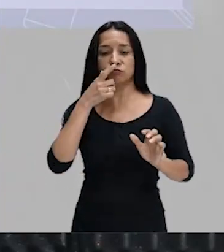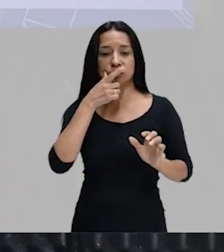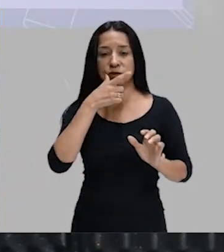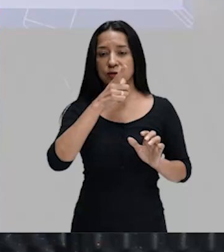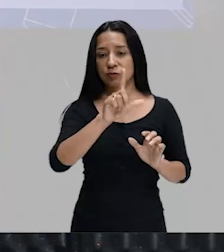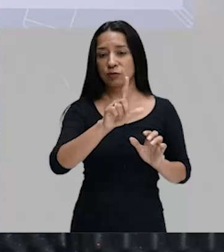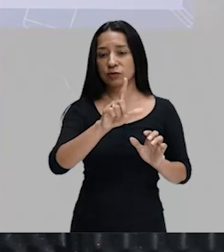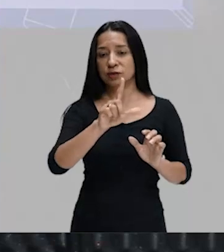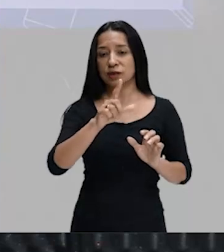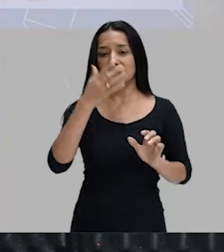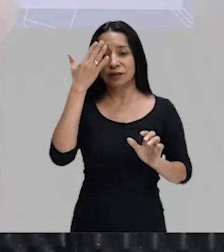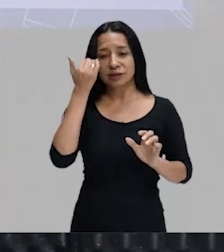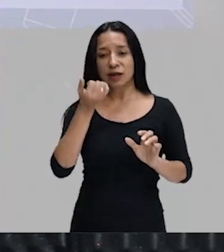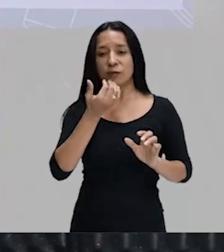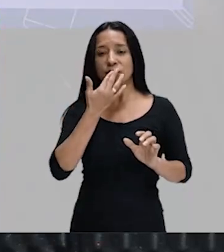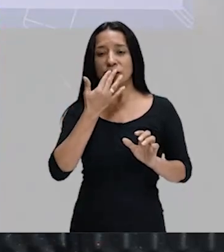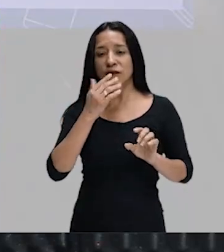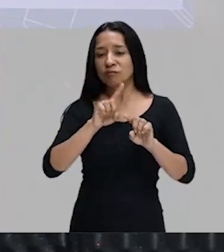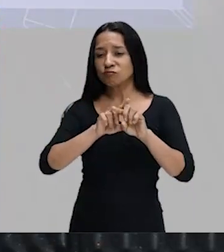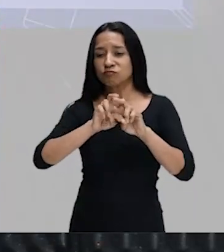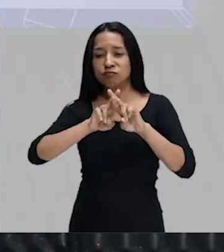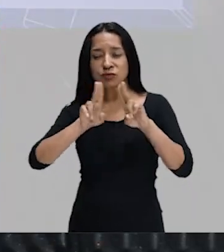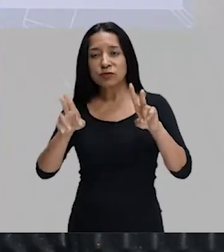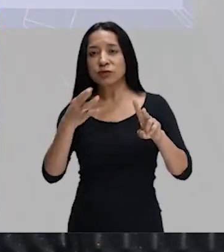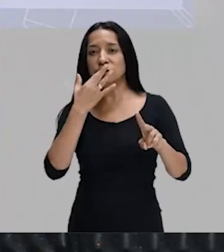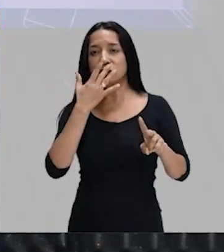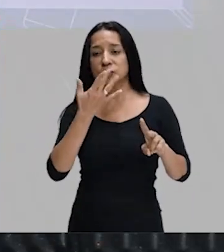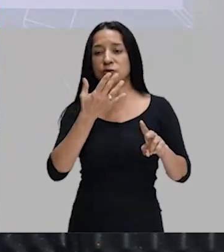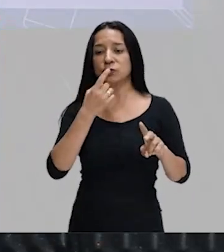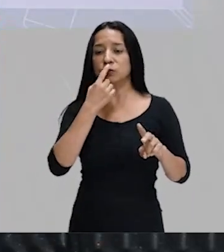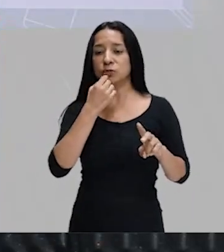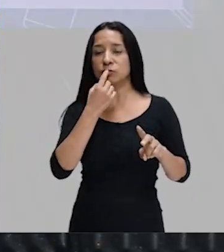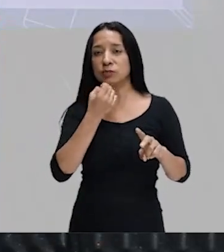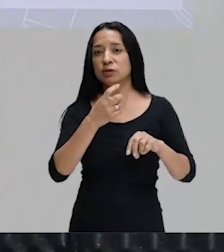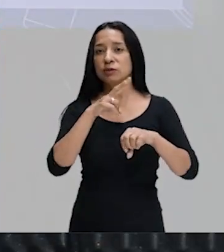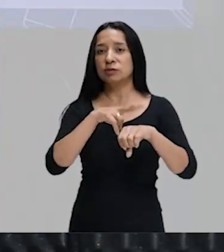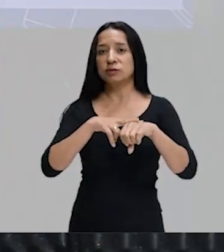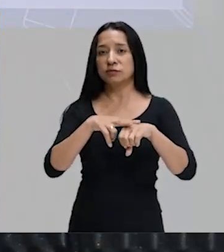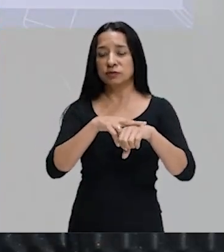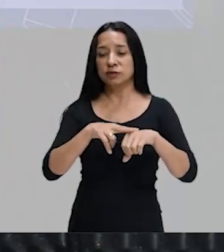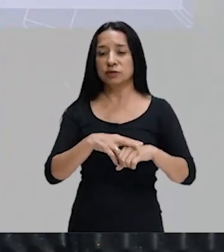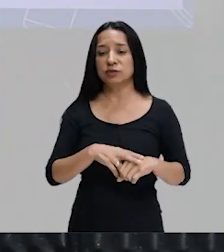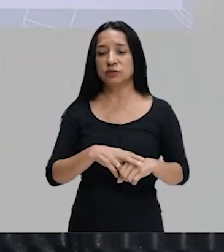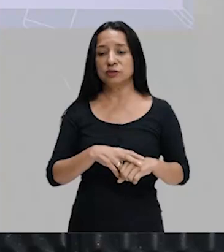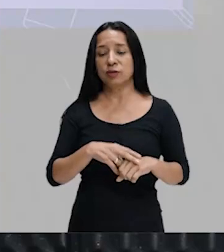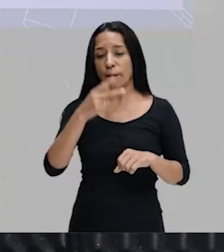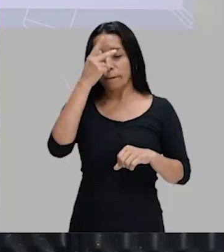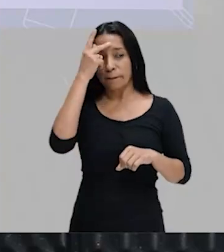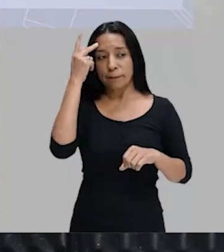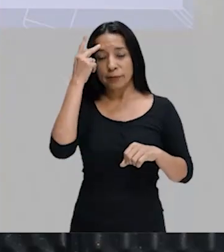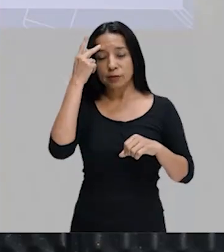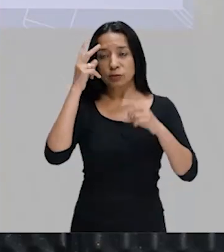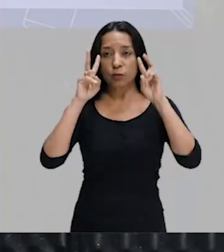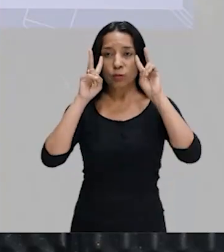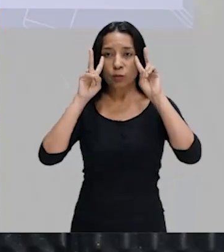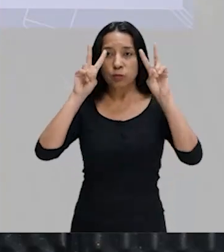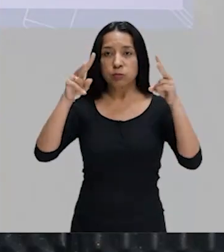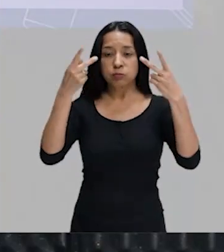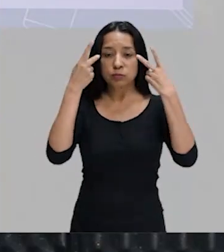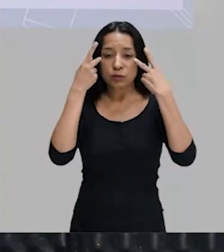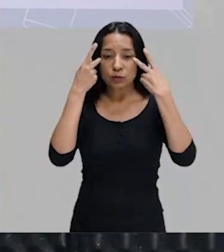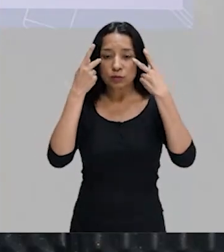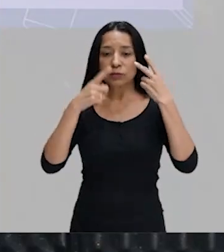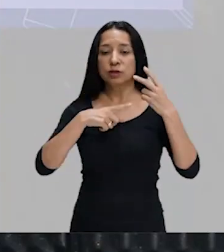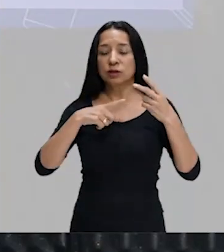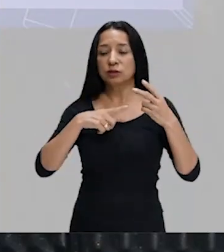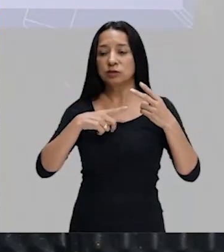recessivo ligado ao X. Então, quem é daltônico, ele vai ter o alelo recessivo presente no